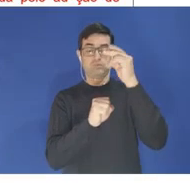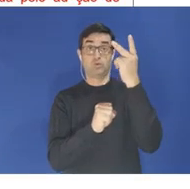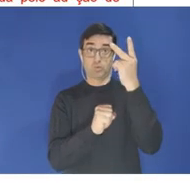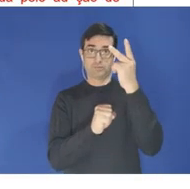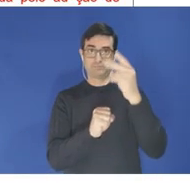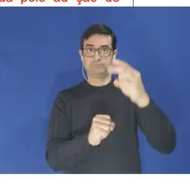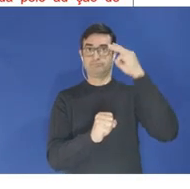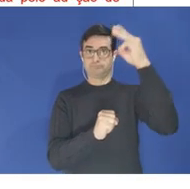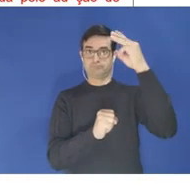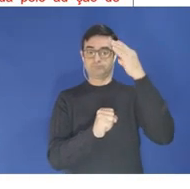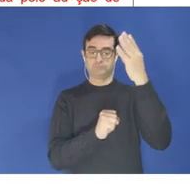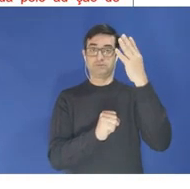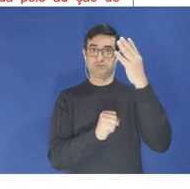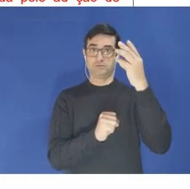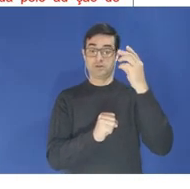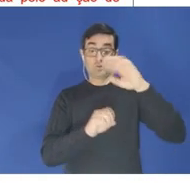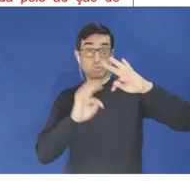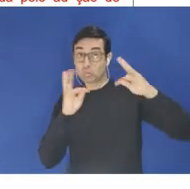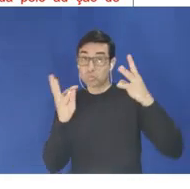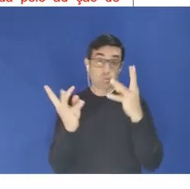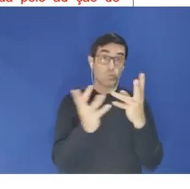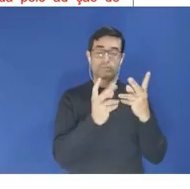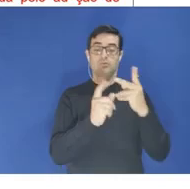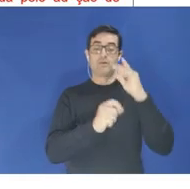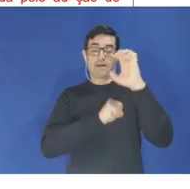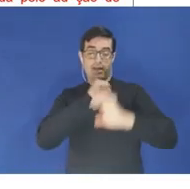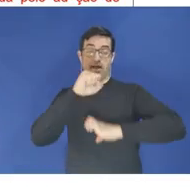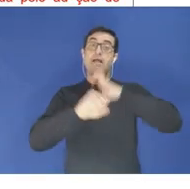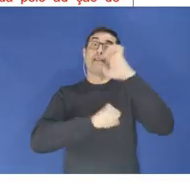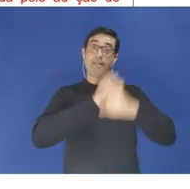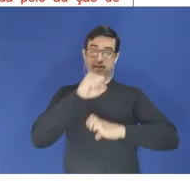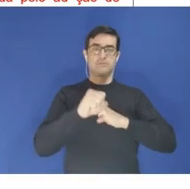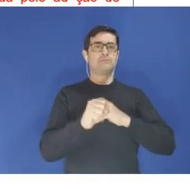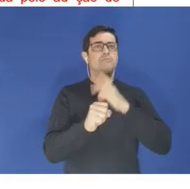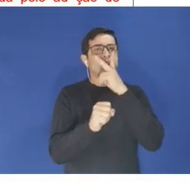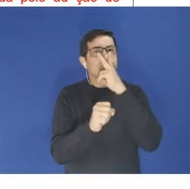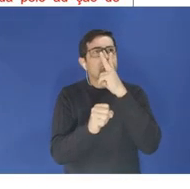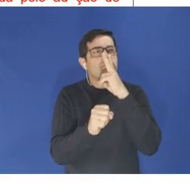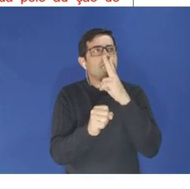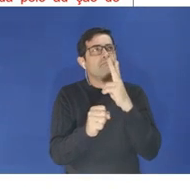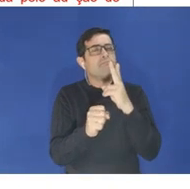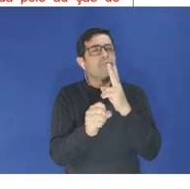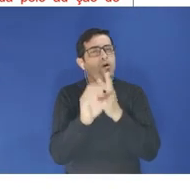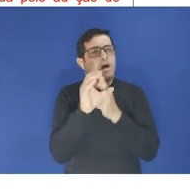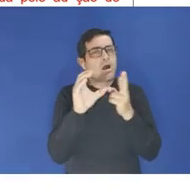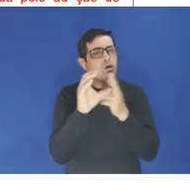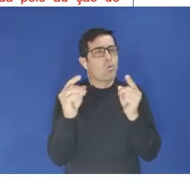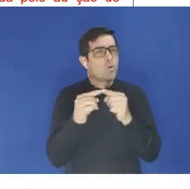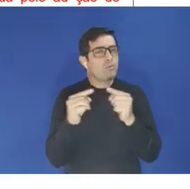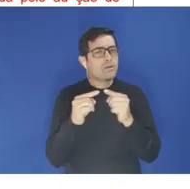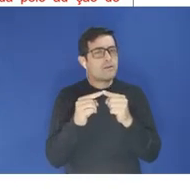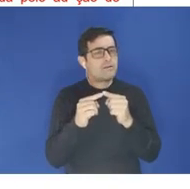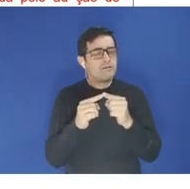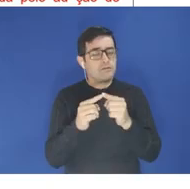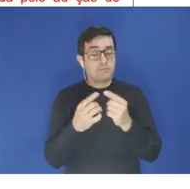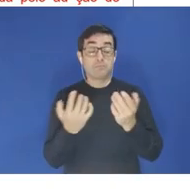3. Todos têm elétrons nos mesmos níveis. Teoricamente, o raio deles devia ser muito parecido. E de fato, ó, em